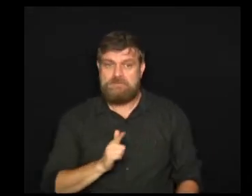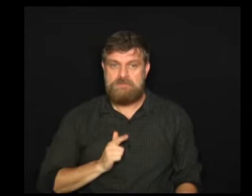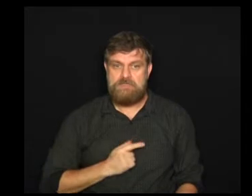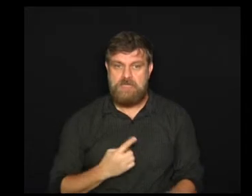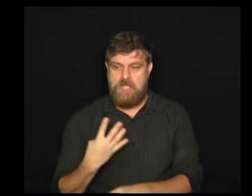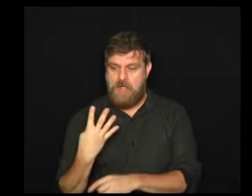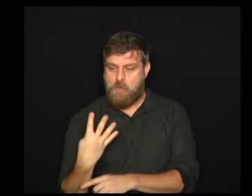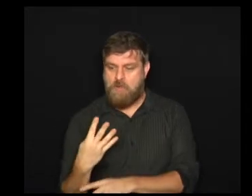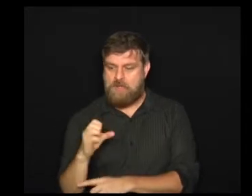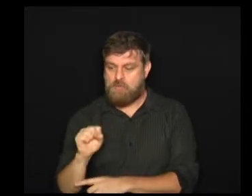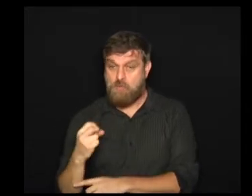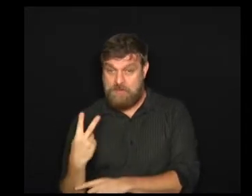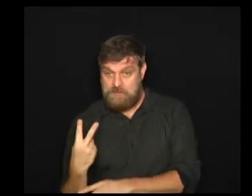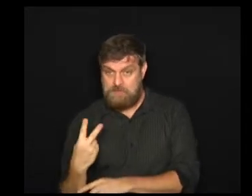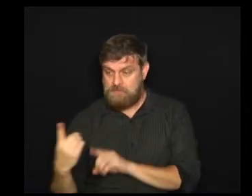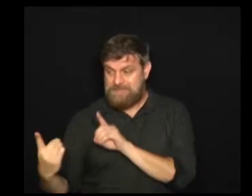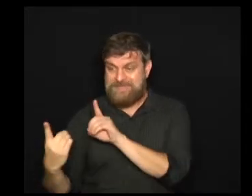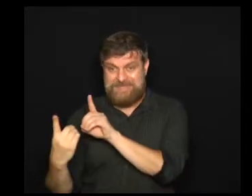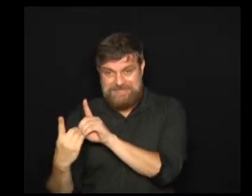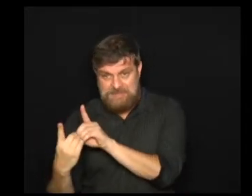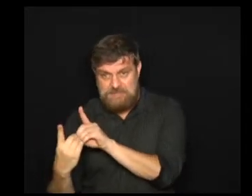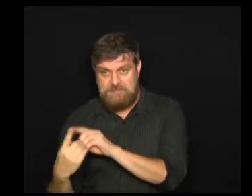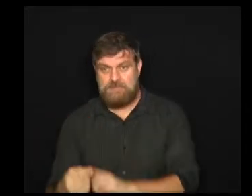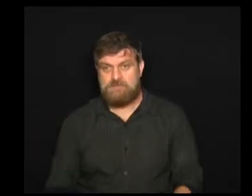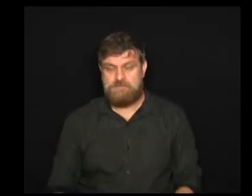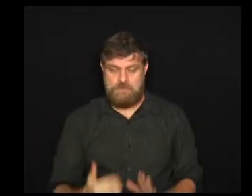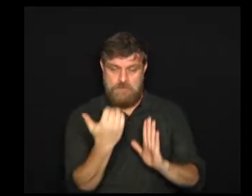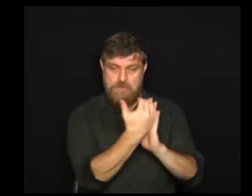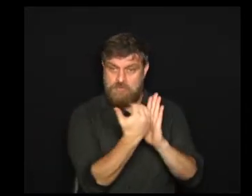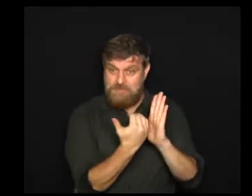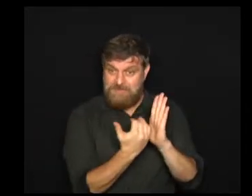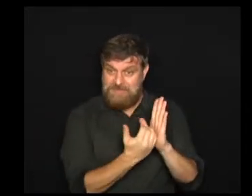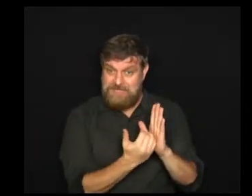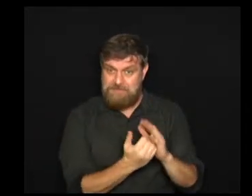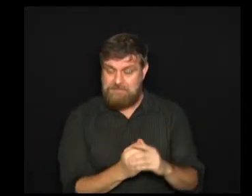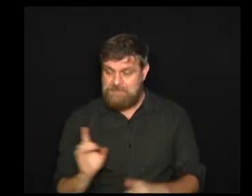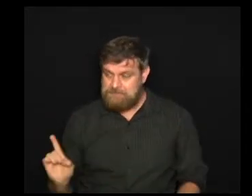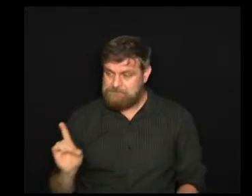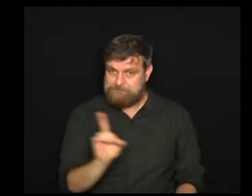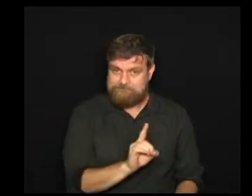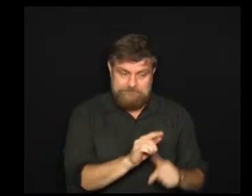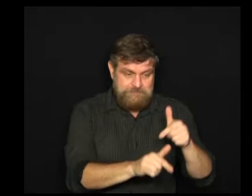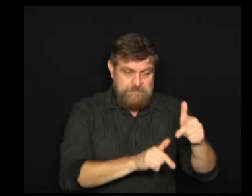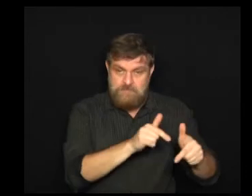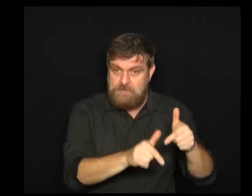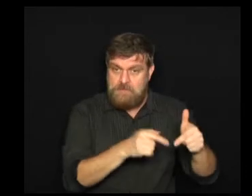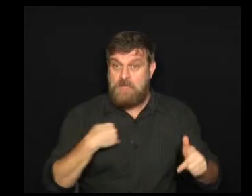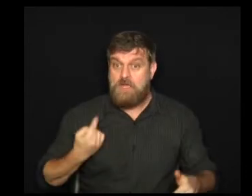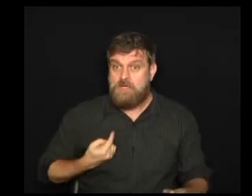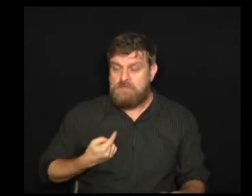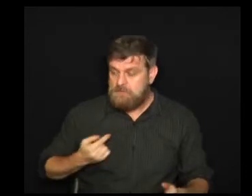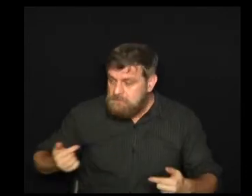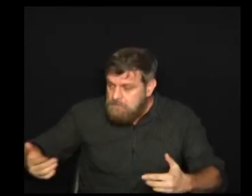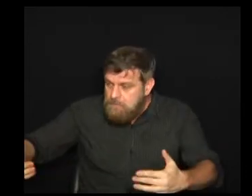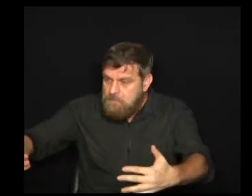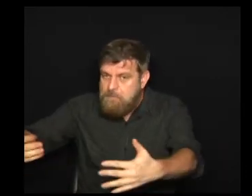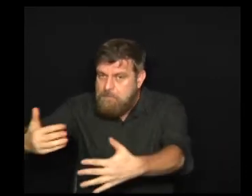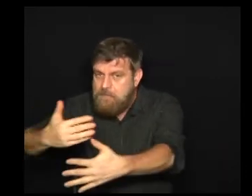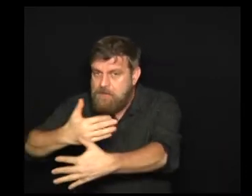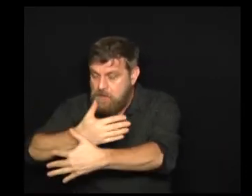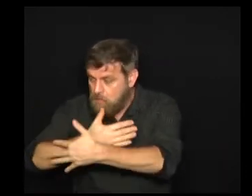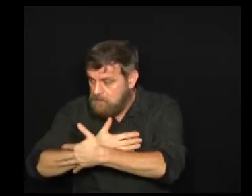482 atendimentos. Esses atendimentos, dentro do programa Emprega Bem, é onde nós fazemos o acolhimento das pessoas que nos